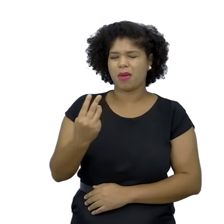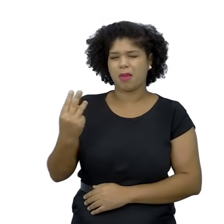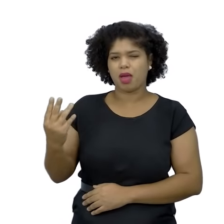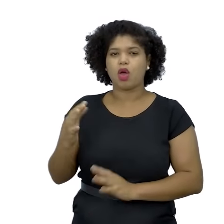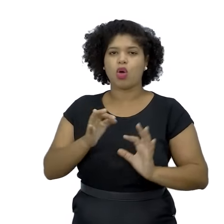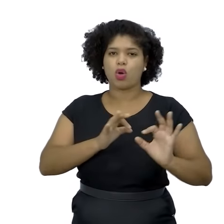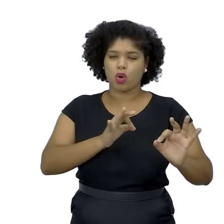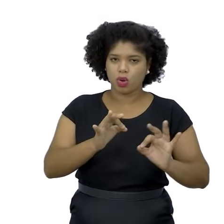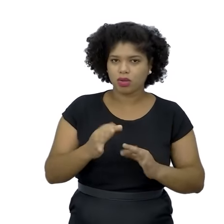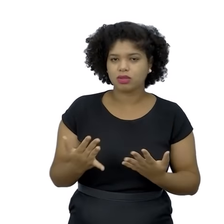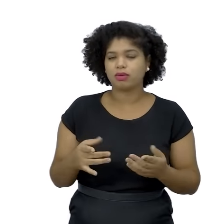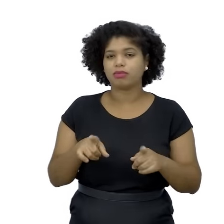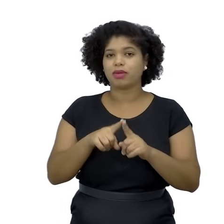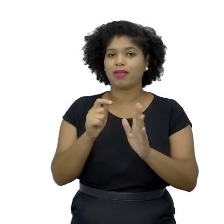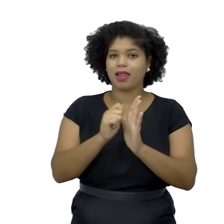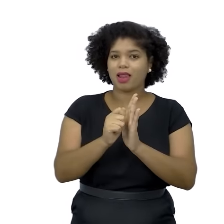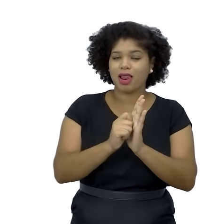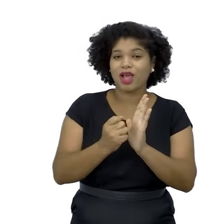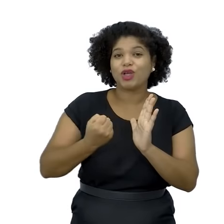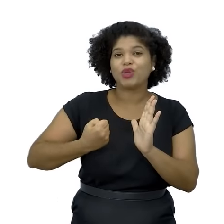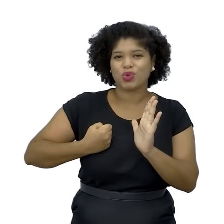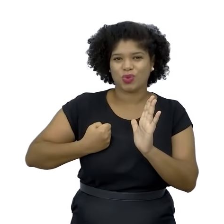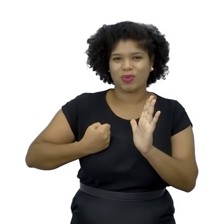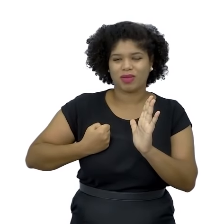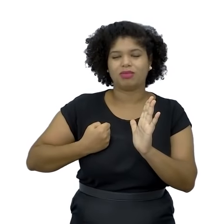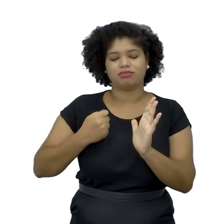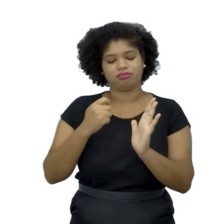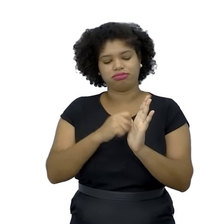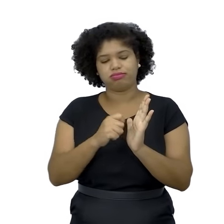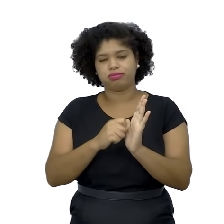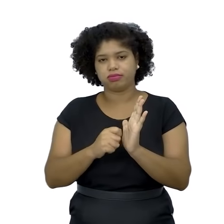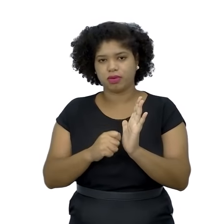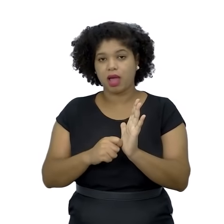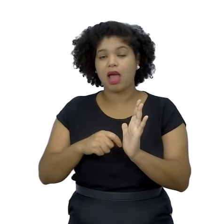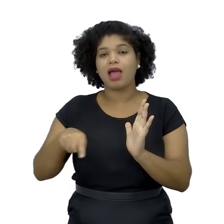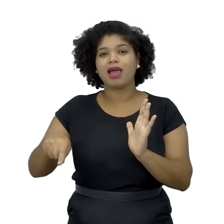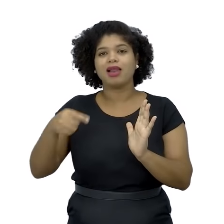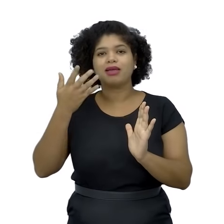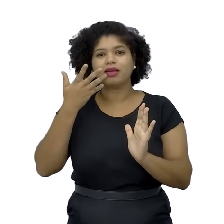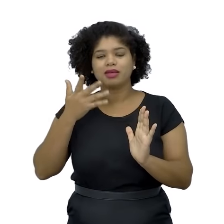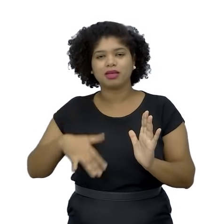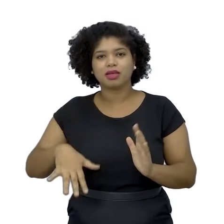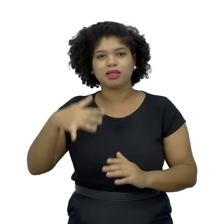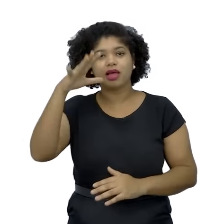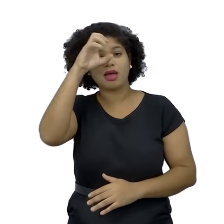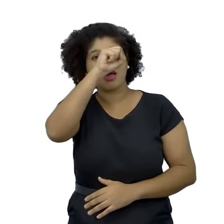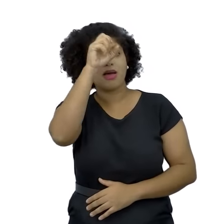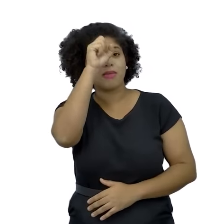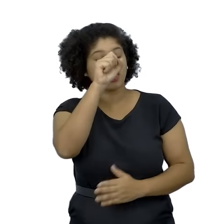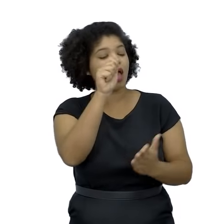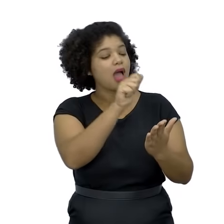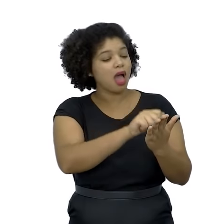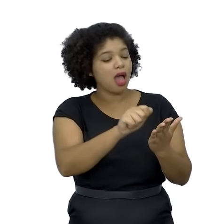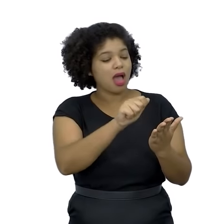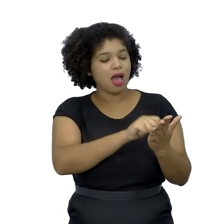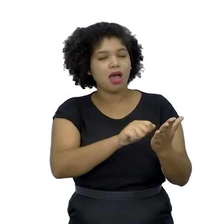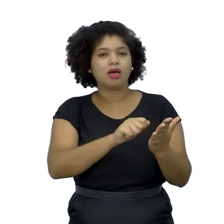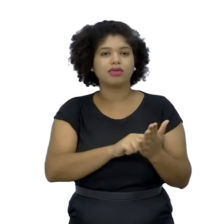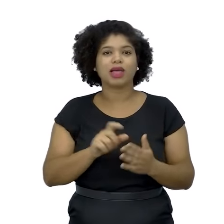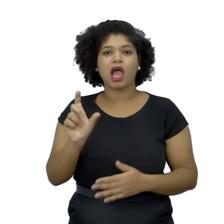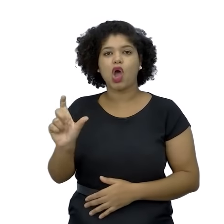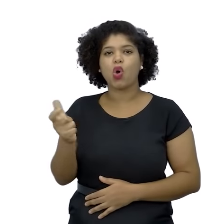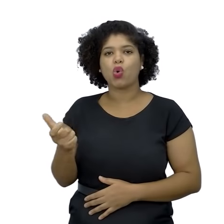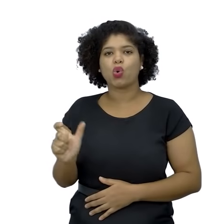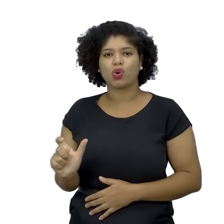na escrita dos números, observando que a ordem dos algarismos, né, dos algarismos na escrita